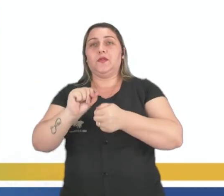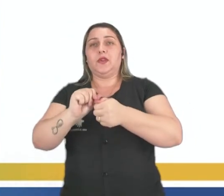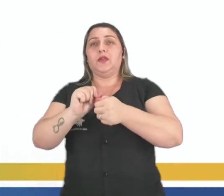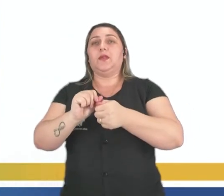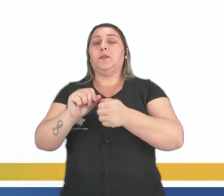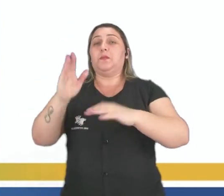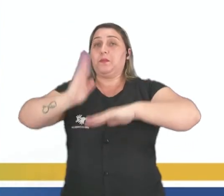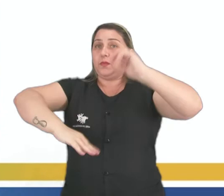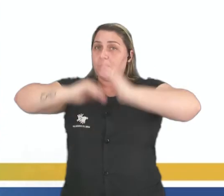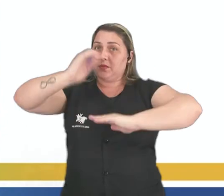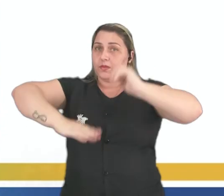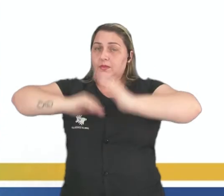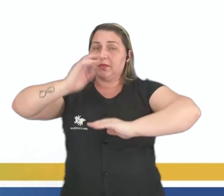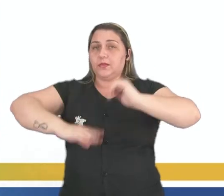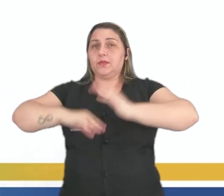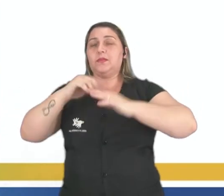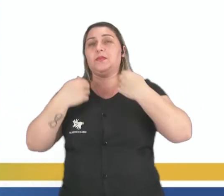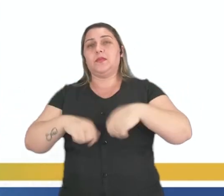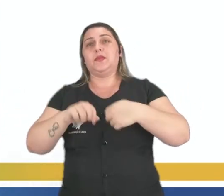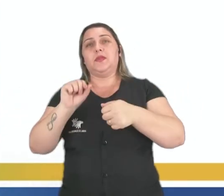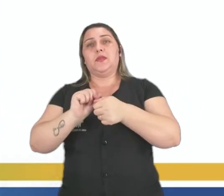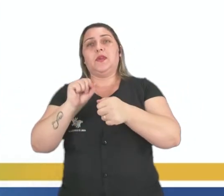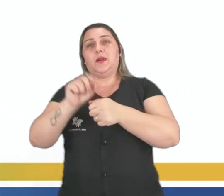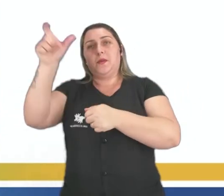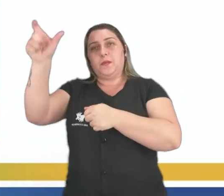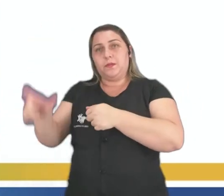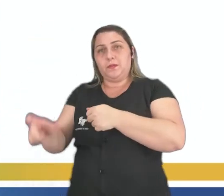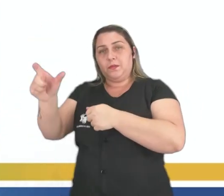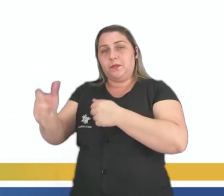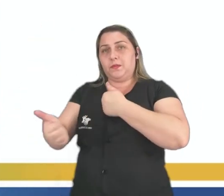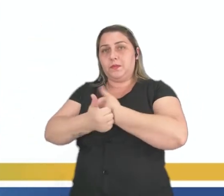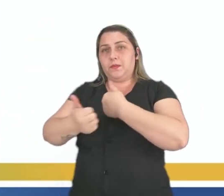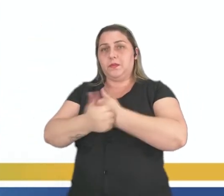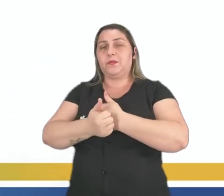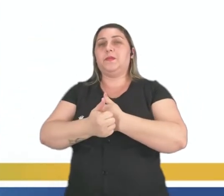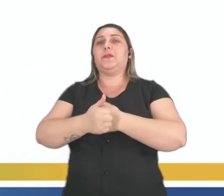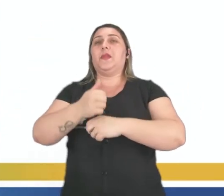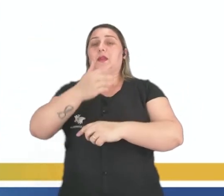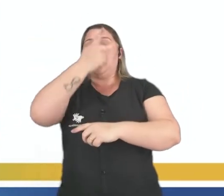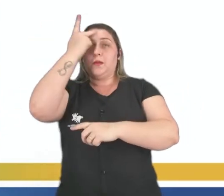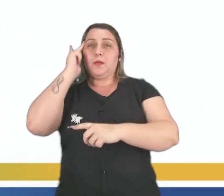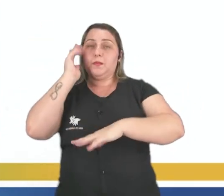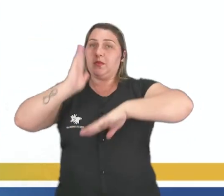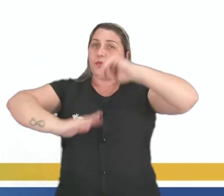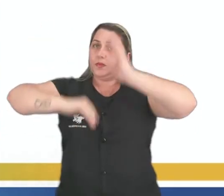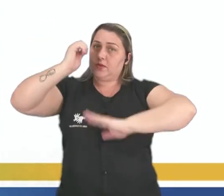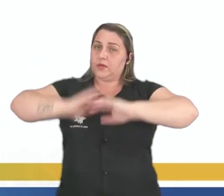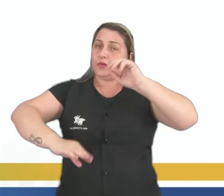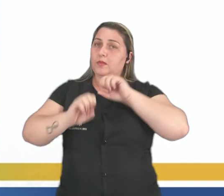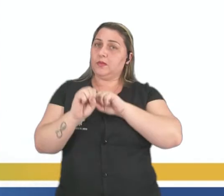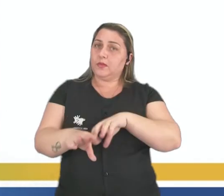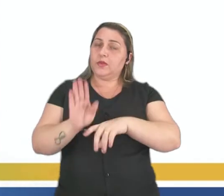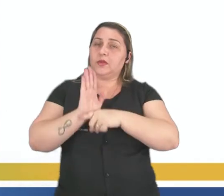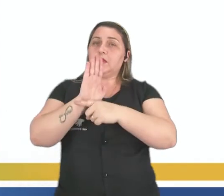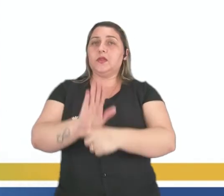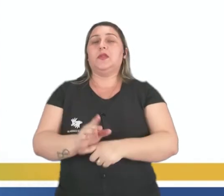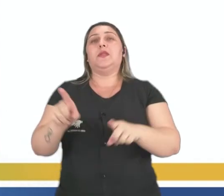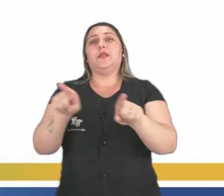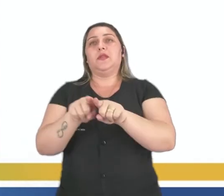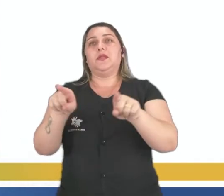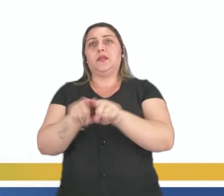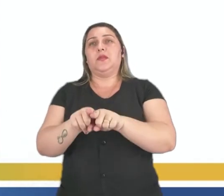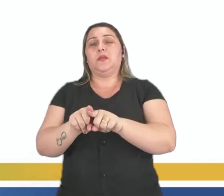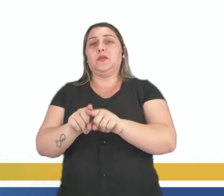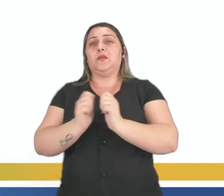forma profissional, deve ser acompanhado de perto por um treinador especialista e além de um